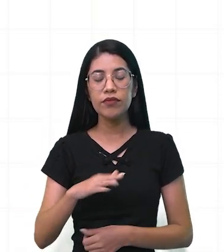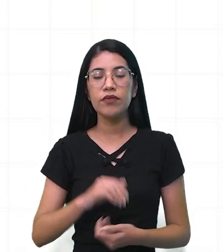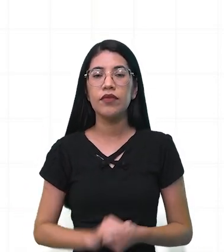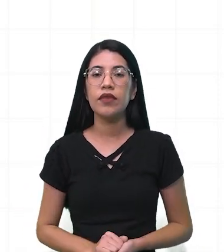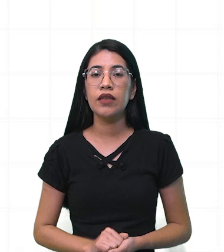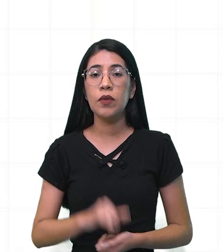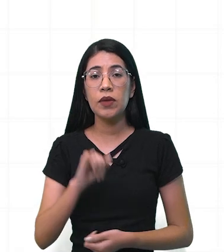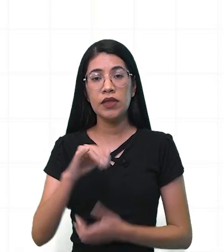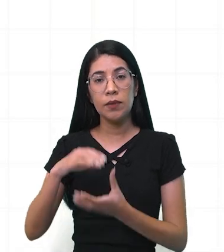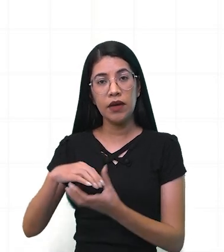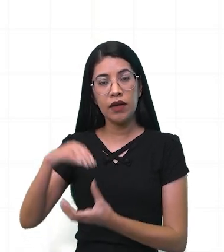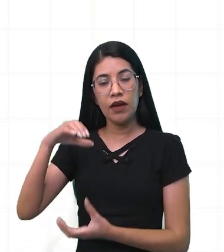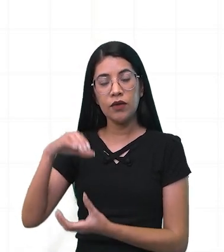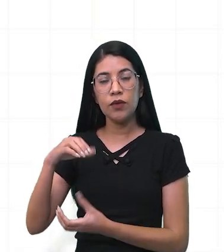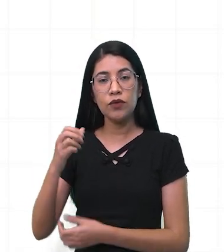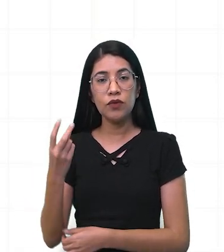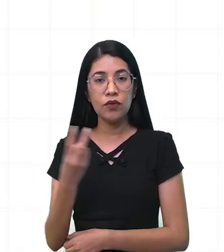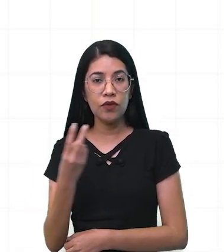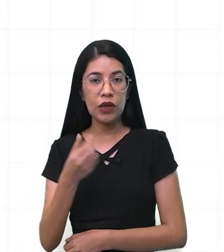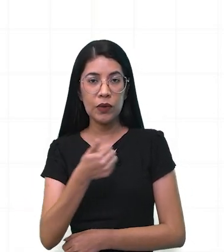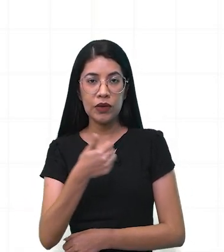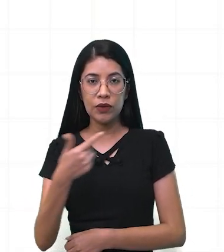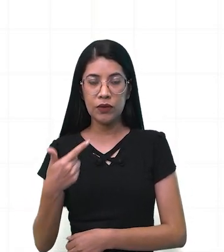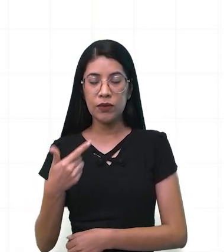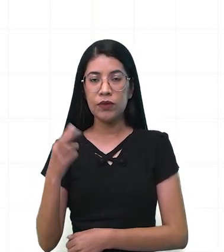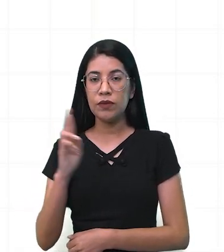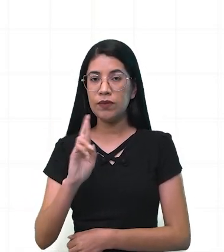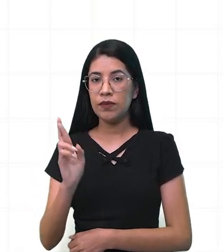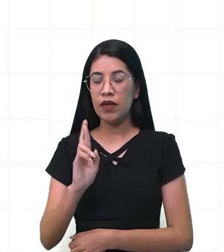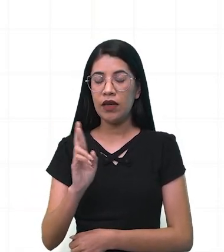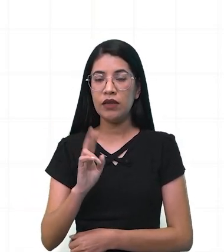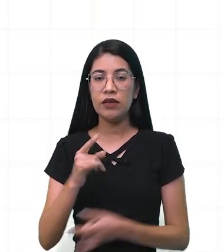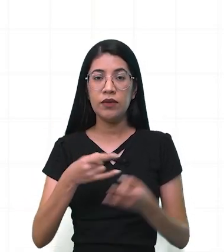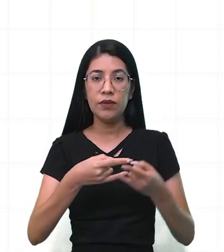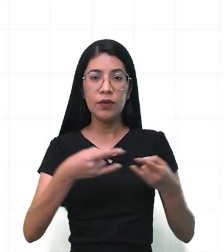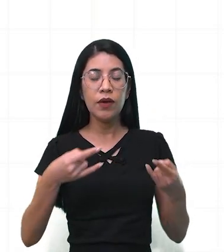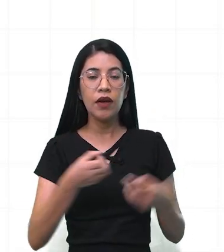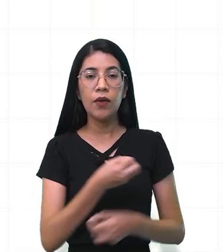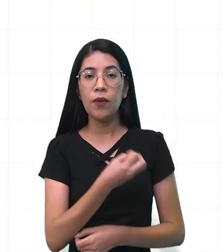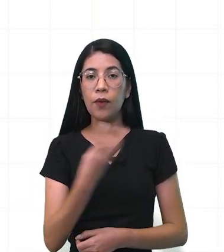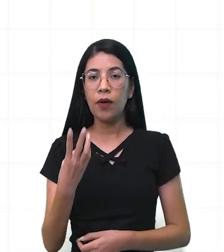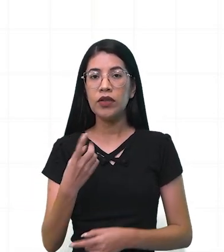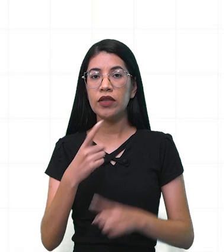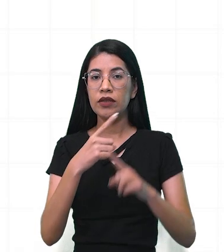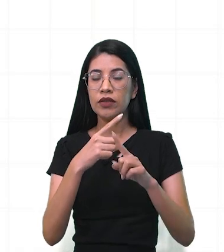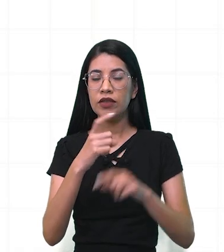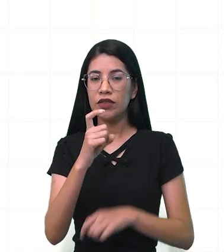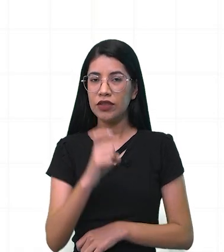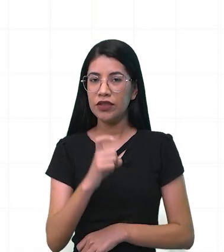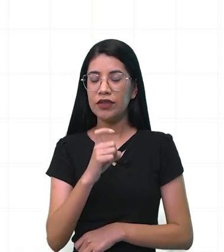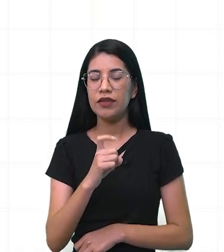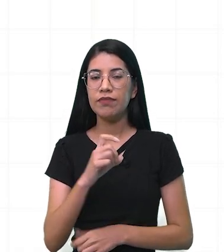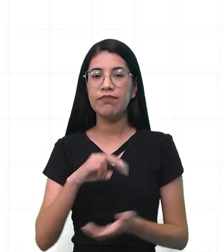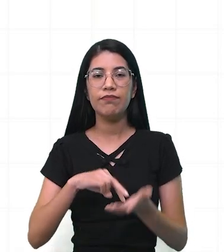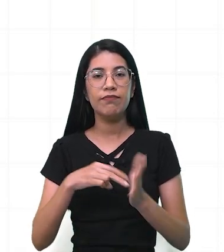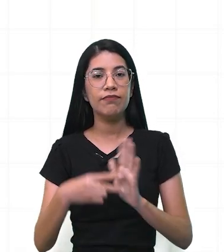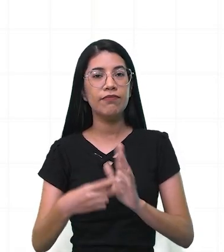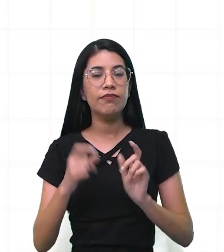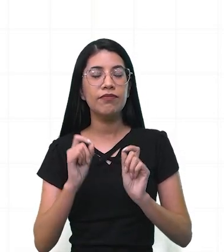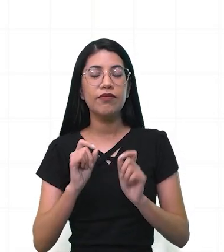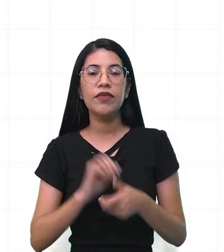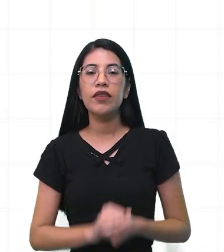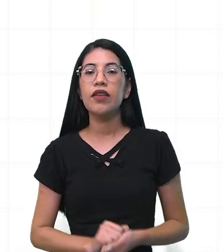de adulto custa 12 e esses ingressos têm a quantidade X, significa que eu vou